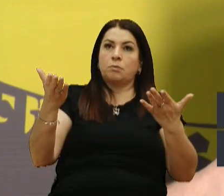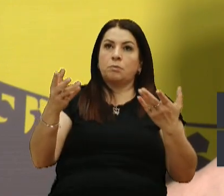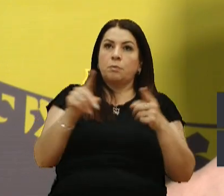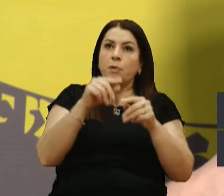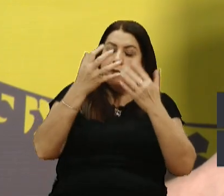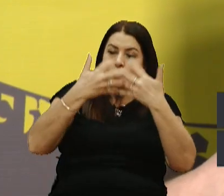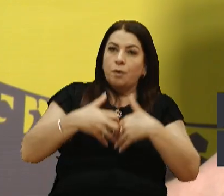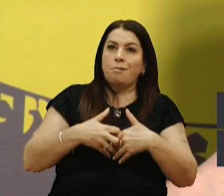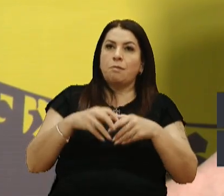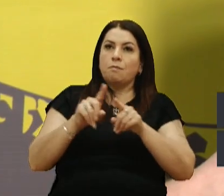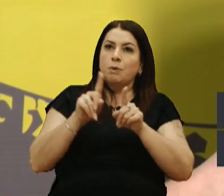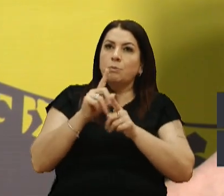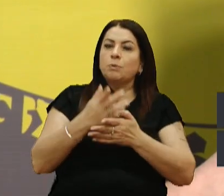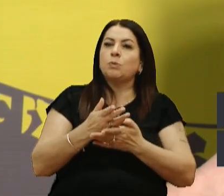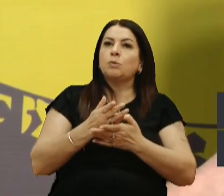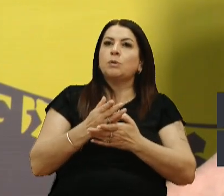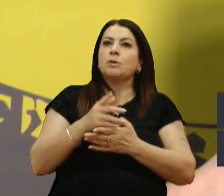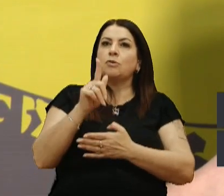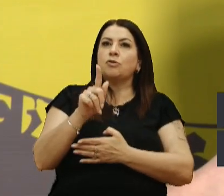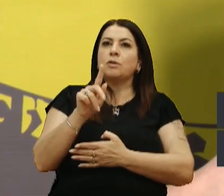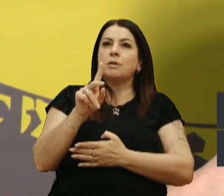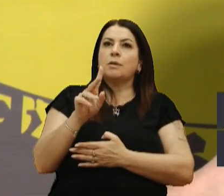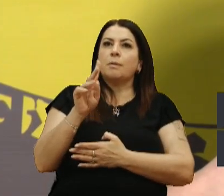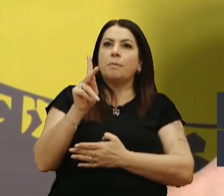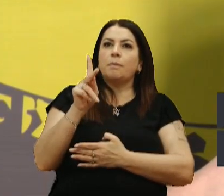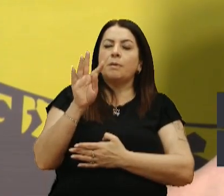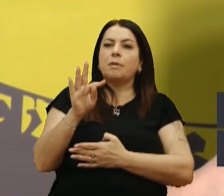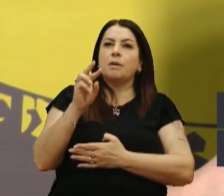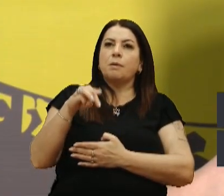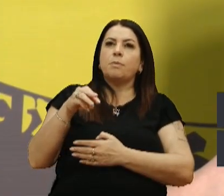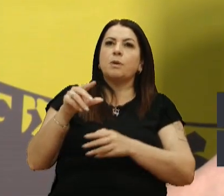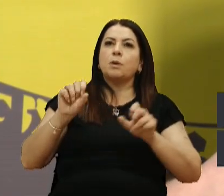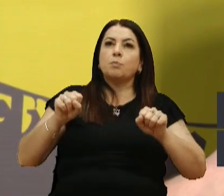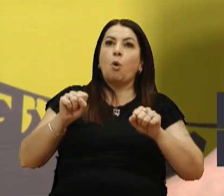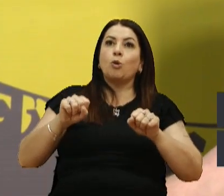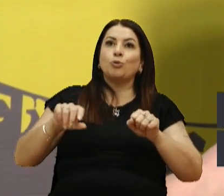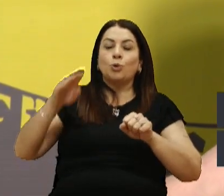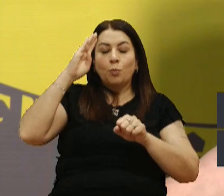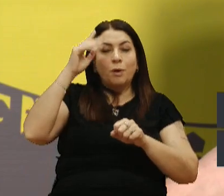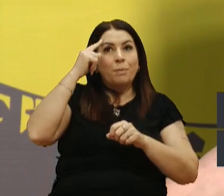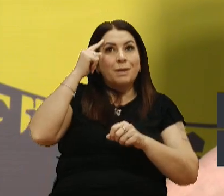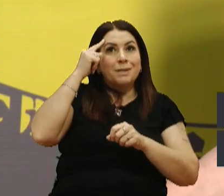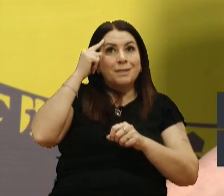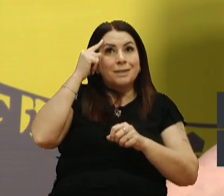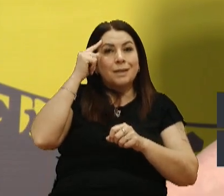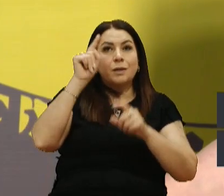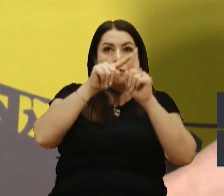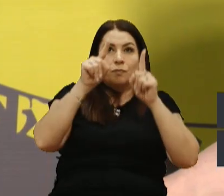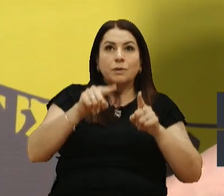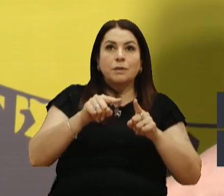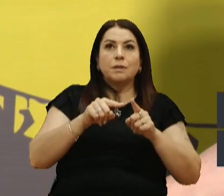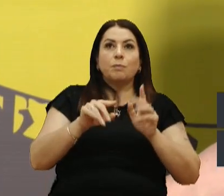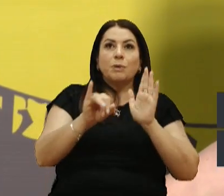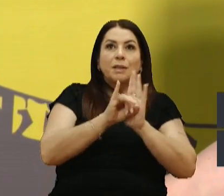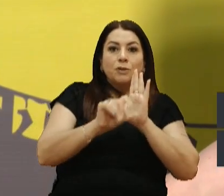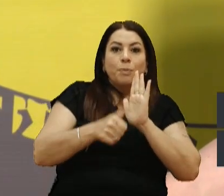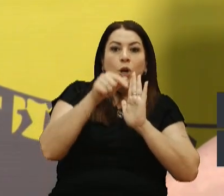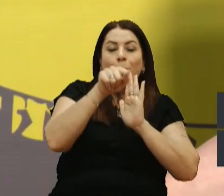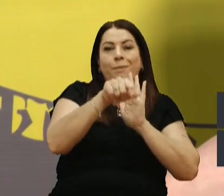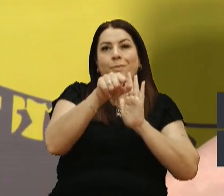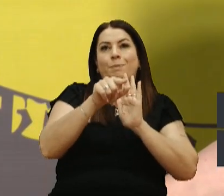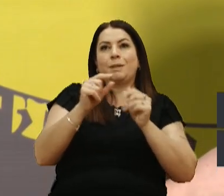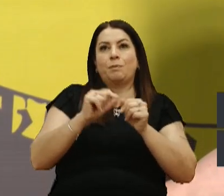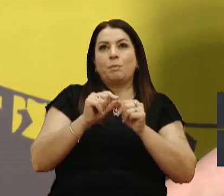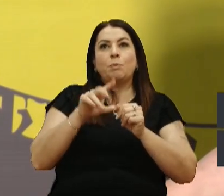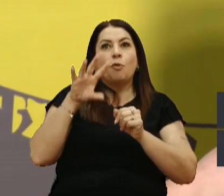ROMU funcionar, vamos colocar a GTM, as motos da guarda, vamos colocar a funcionar, vamos pensar no servidor, vamos dar uma identidade melhor para ele,